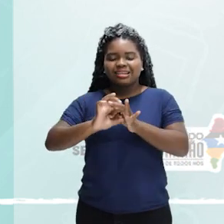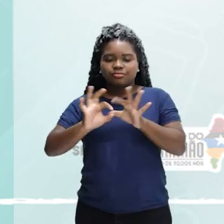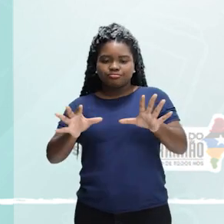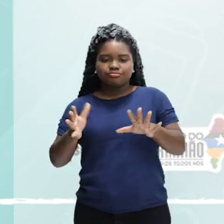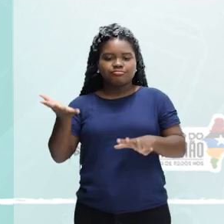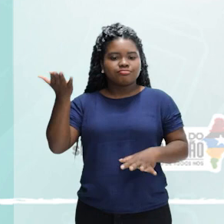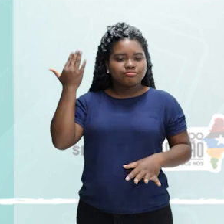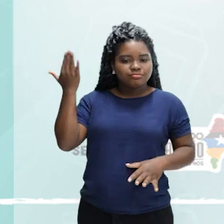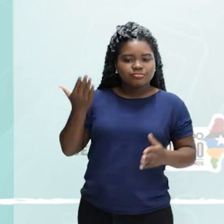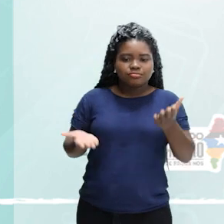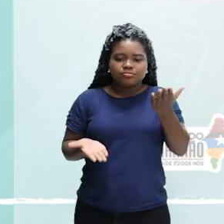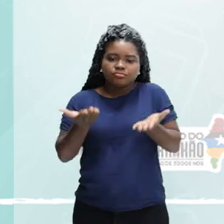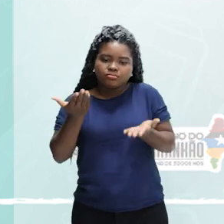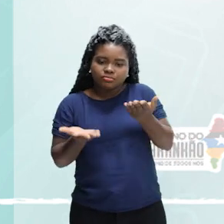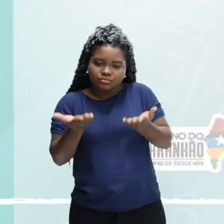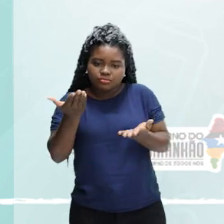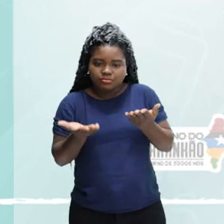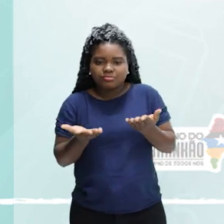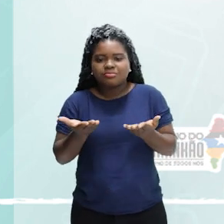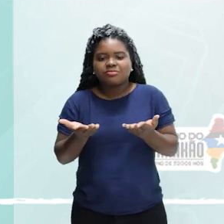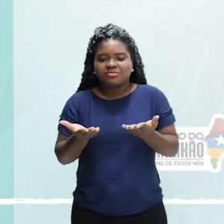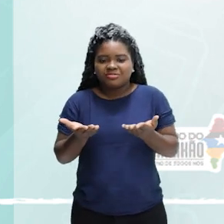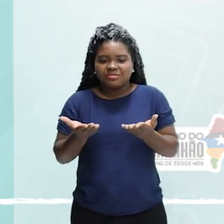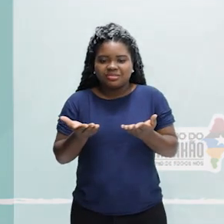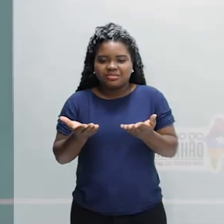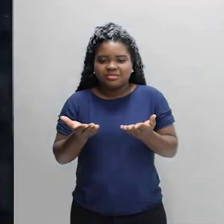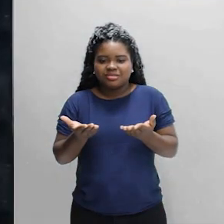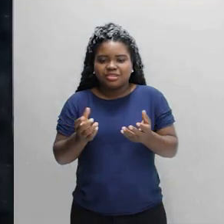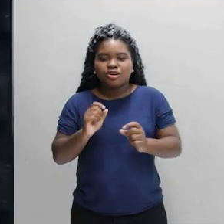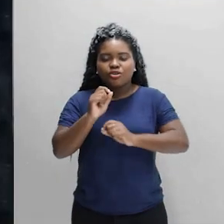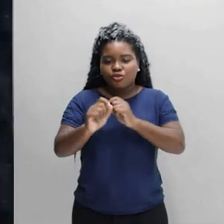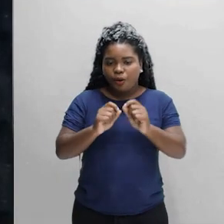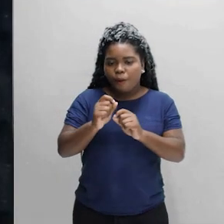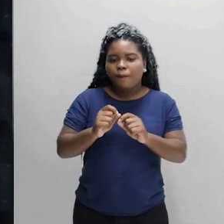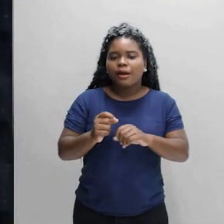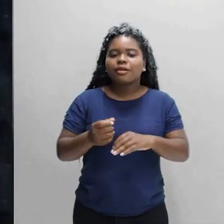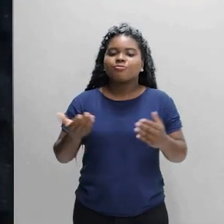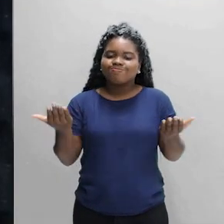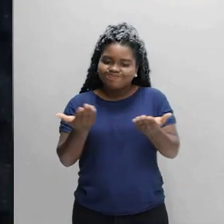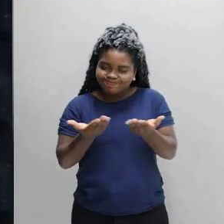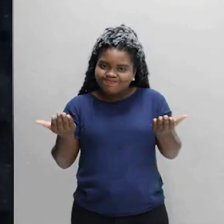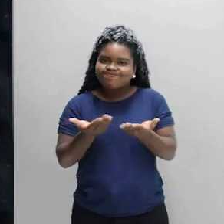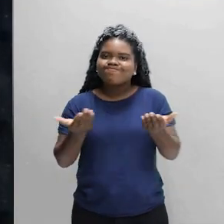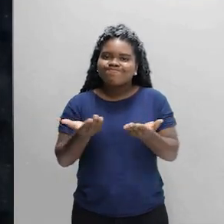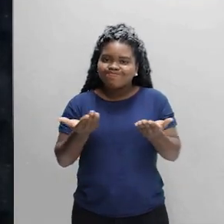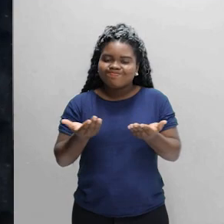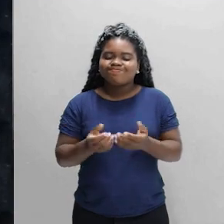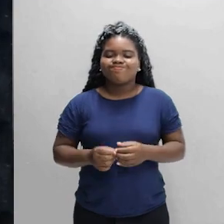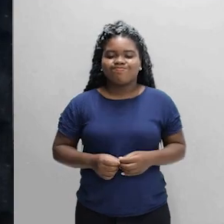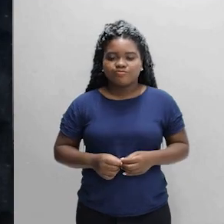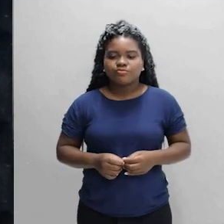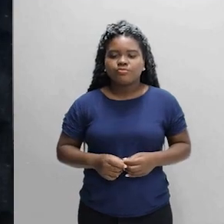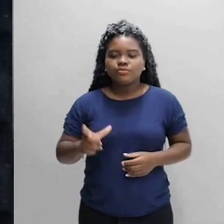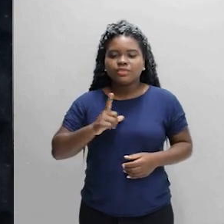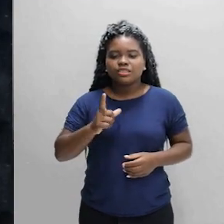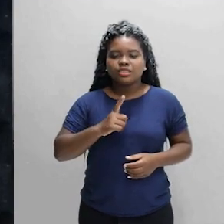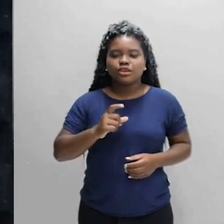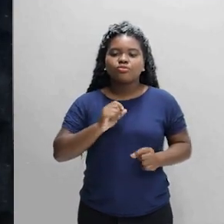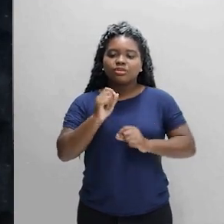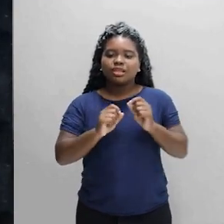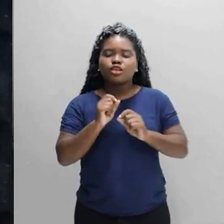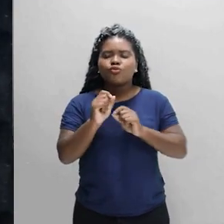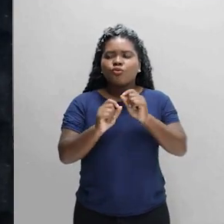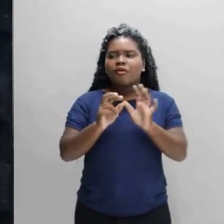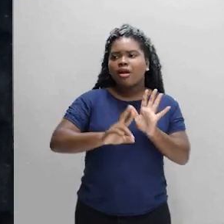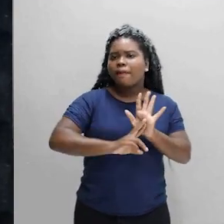esse livro faz uma relação entre o que era a liberdade na democracia antiga e o que representa a liberdade na